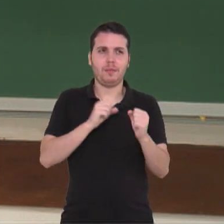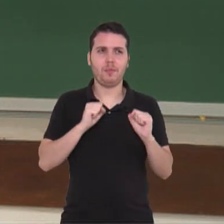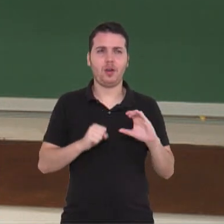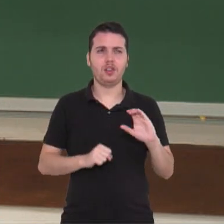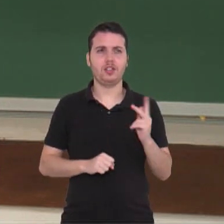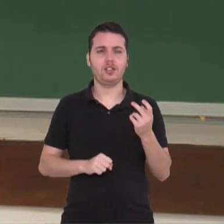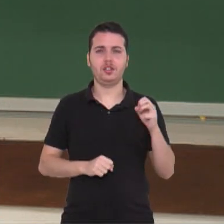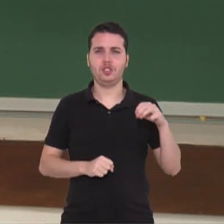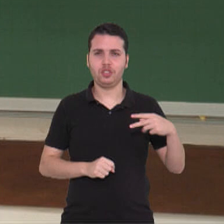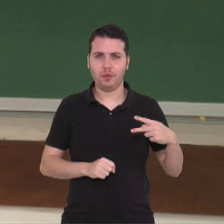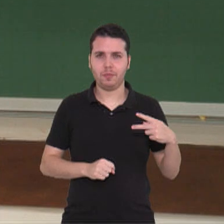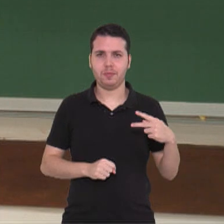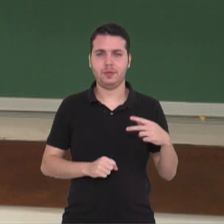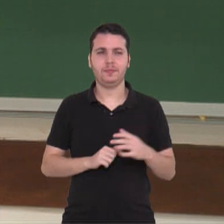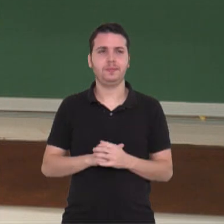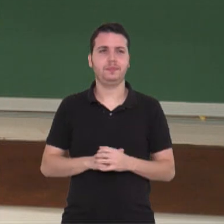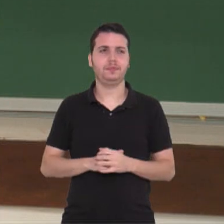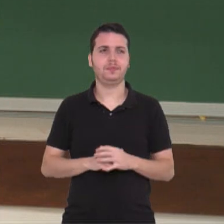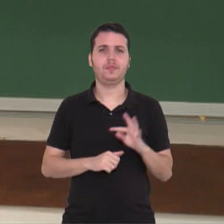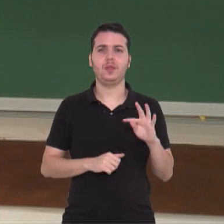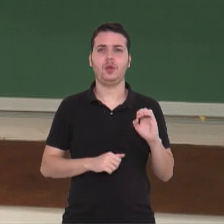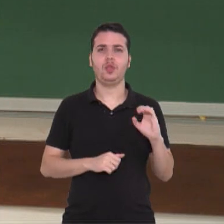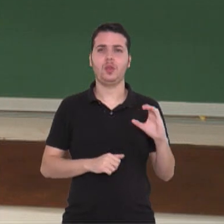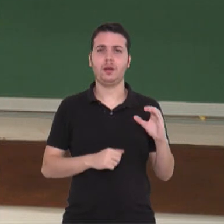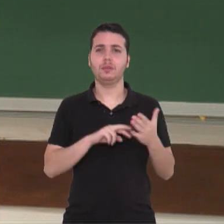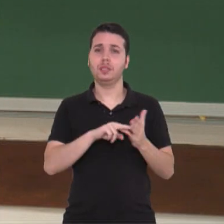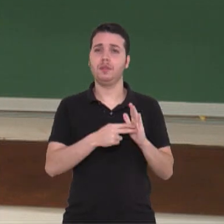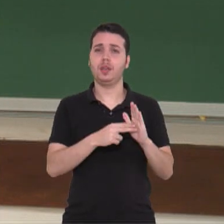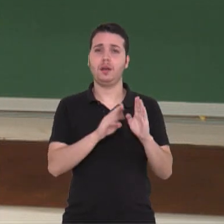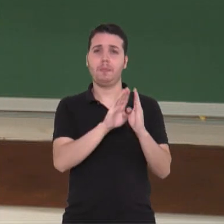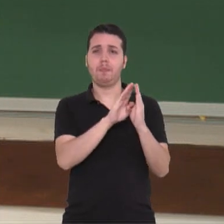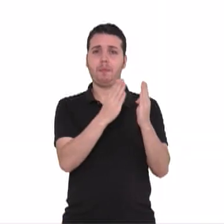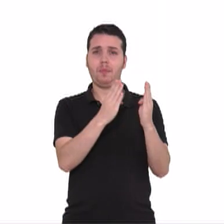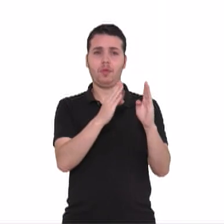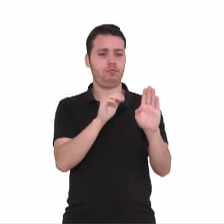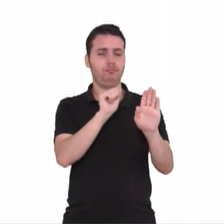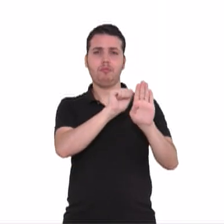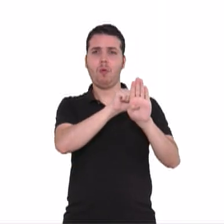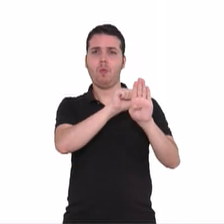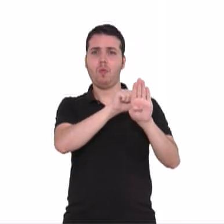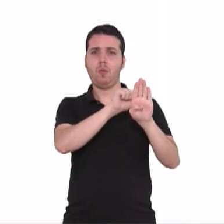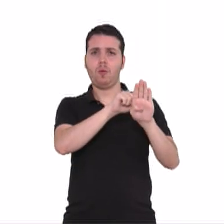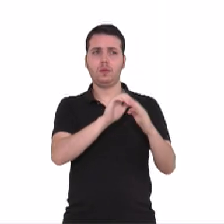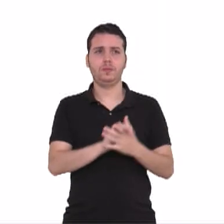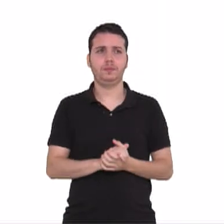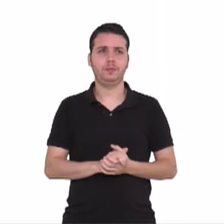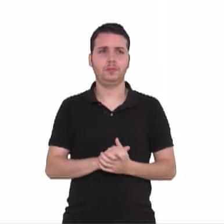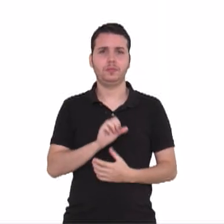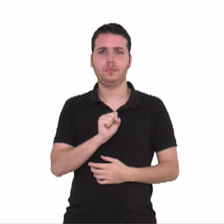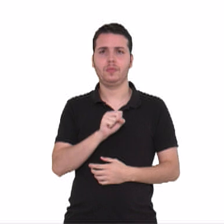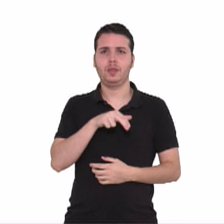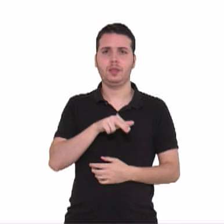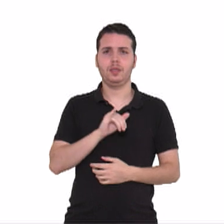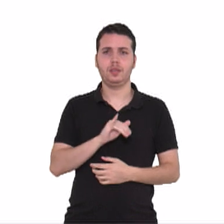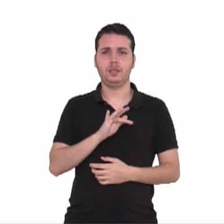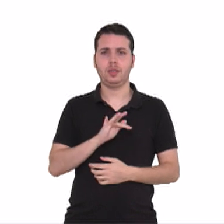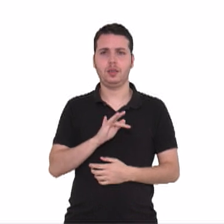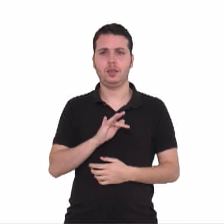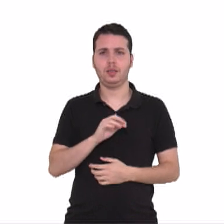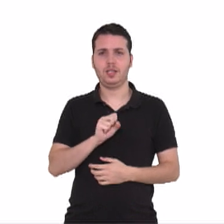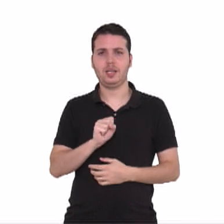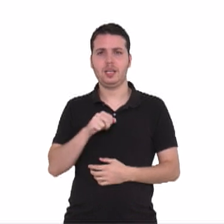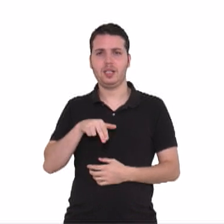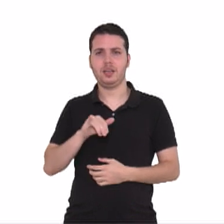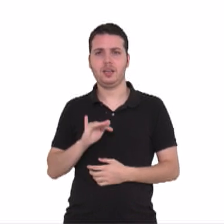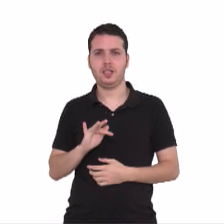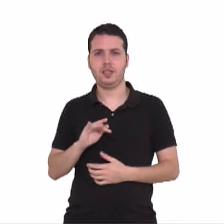chomp. Toque, toque, pode ser batida na porta? Pode ser. Sniff, sniff. Isso é bem comum,